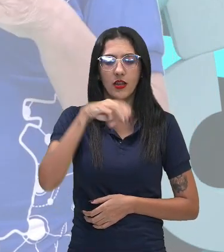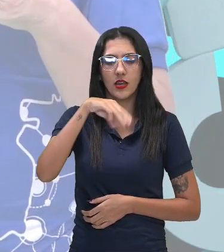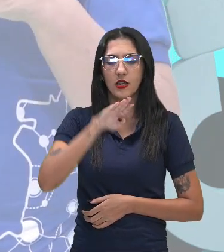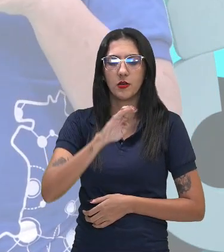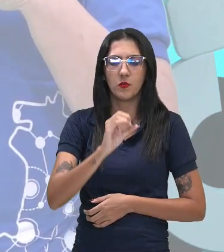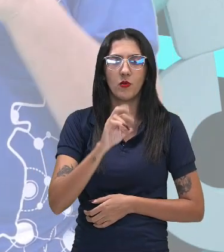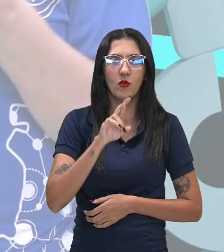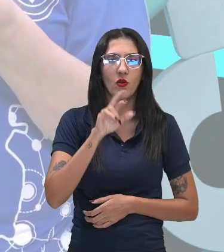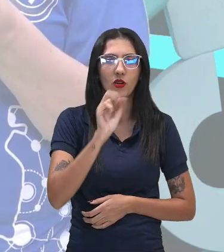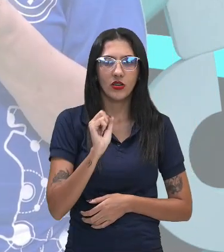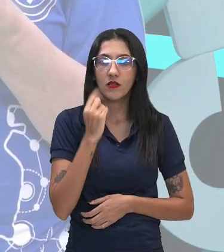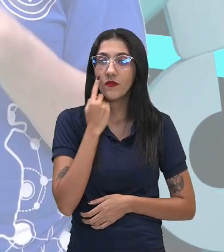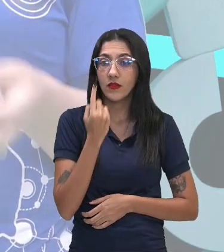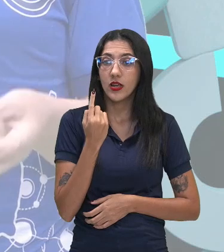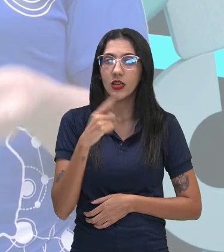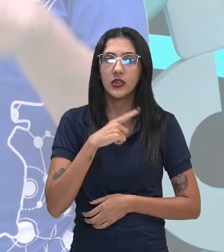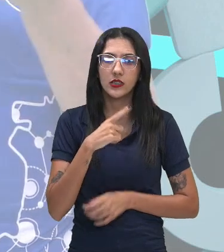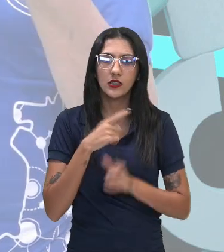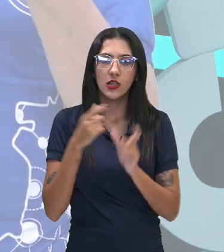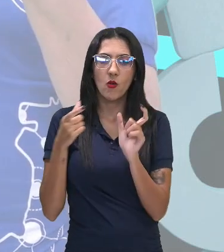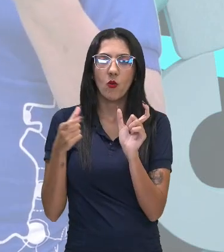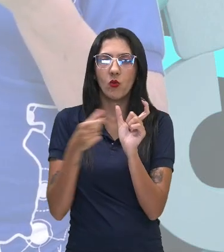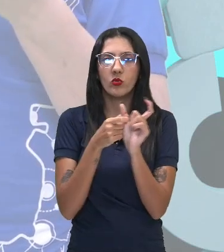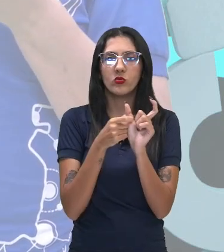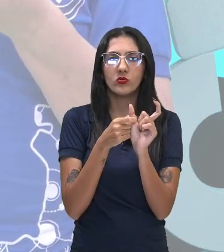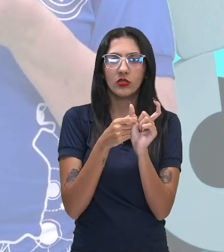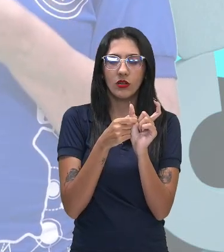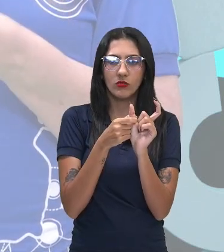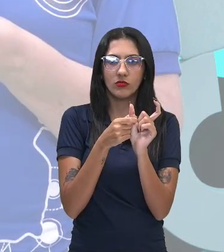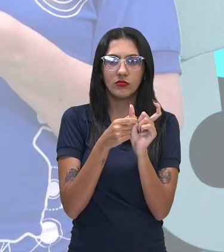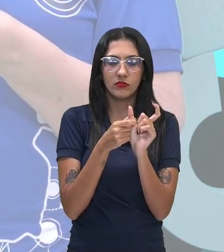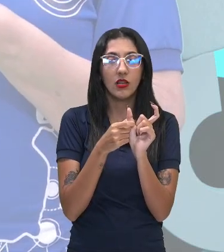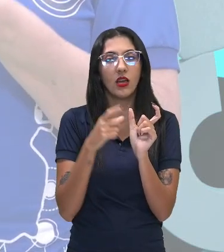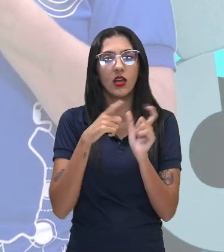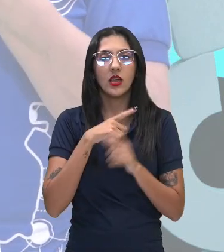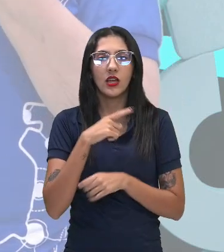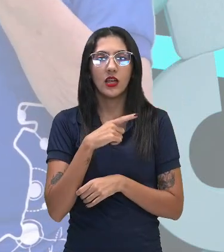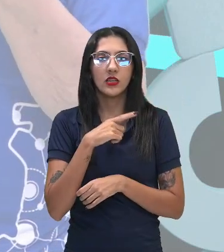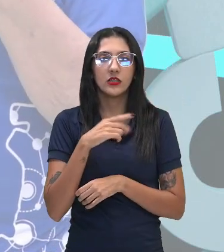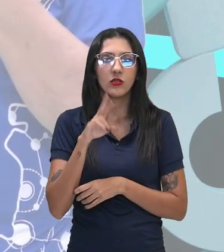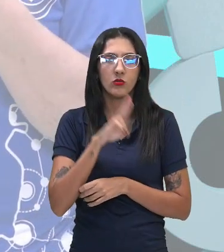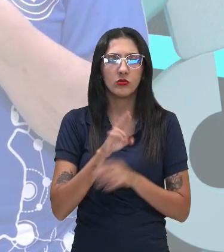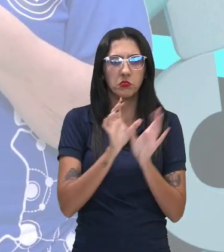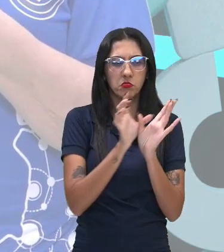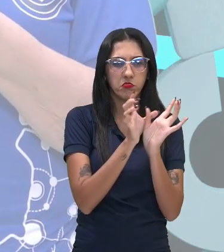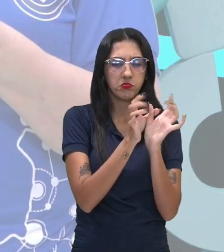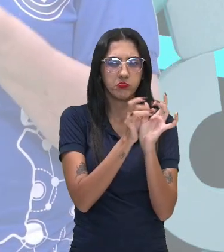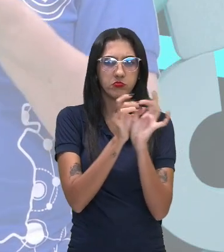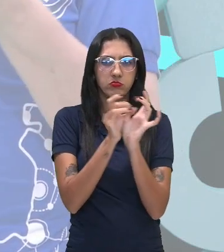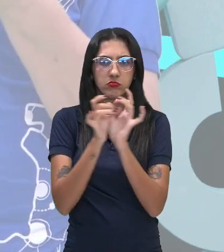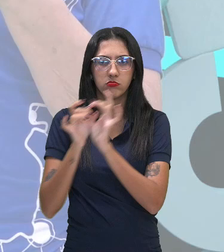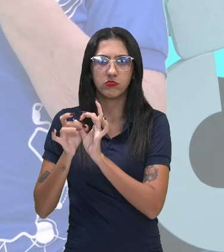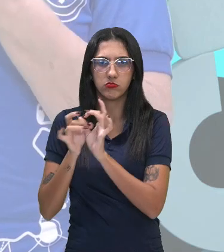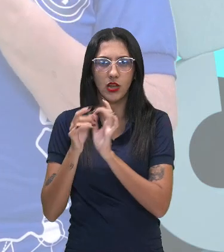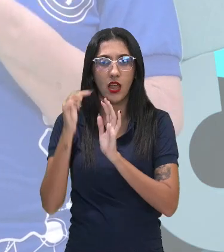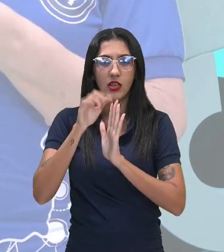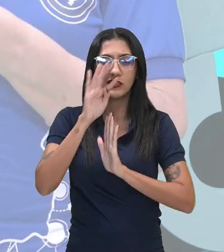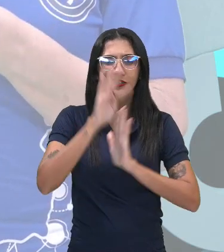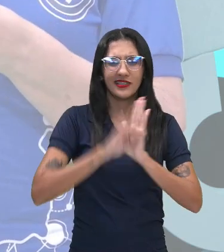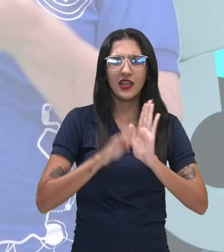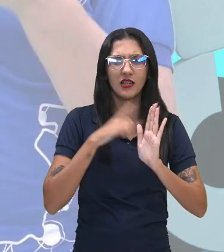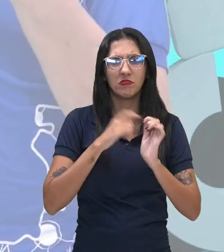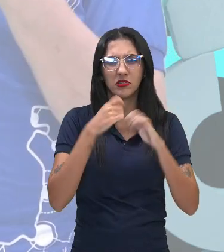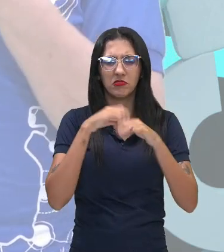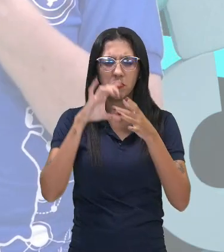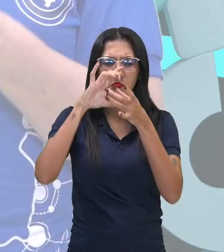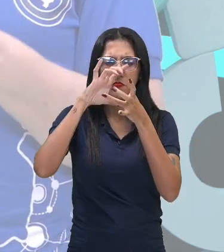são conjunções que vão trazendo, vão costurando esse texto e trazendo essa coerência